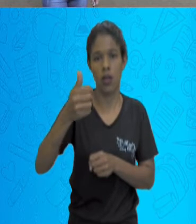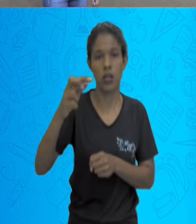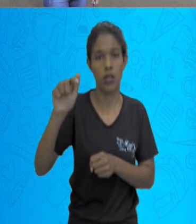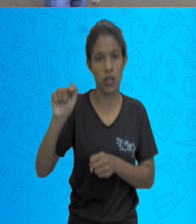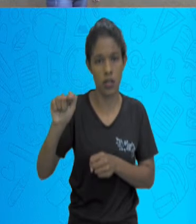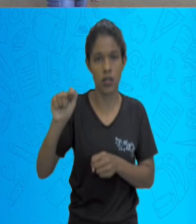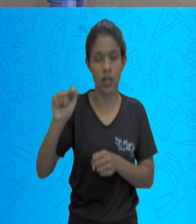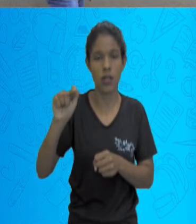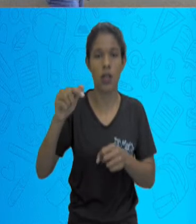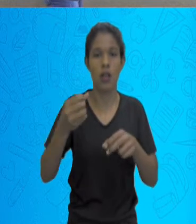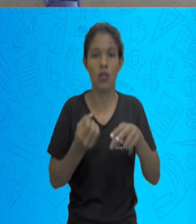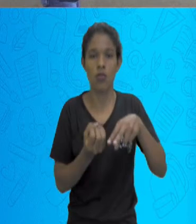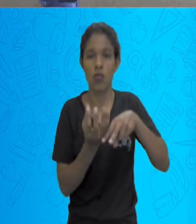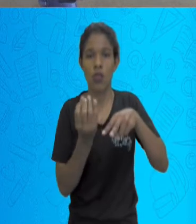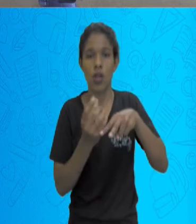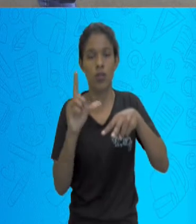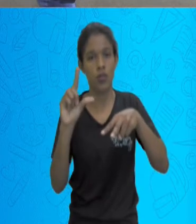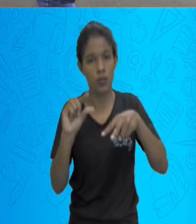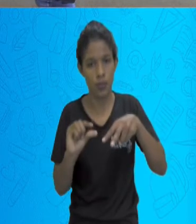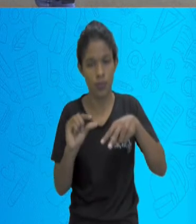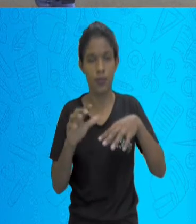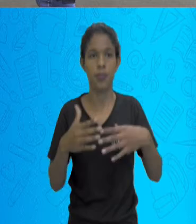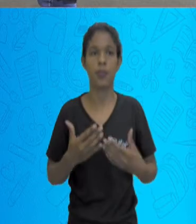2017 houve queda na receita.